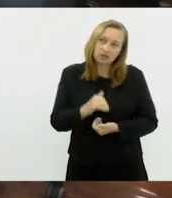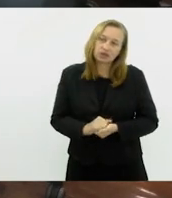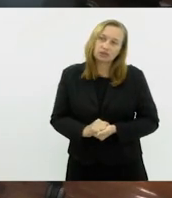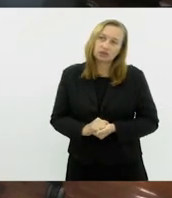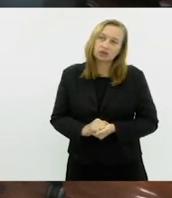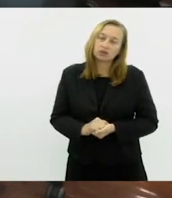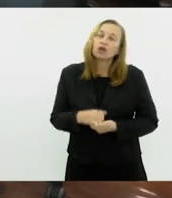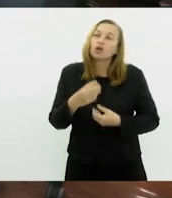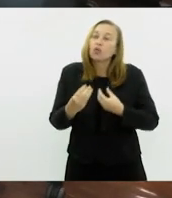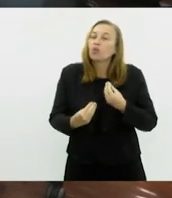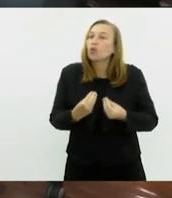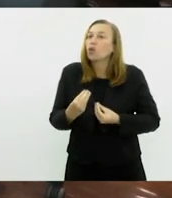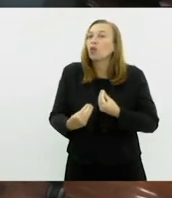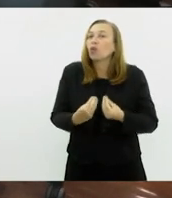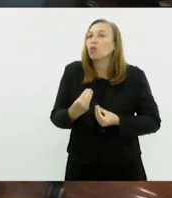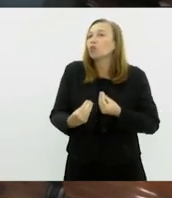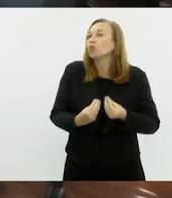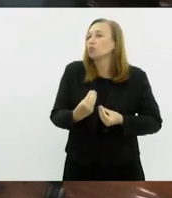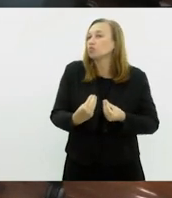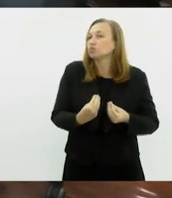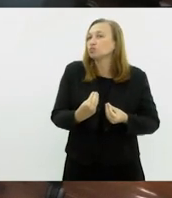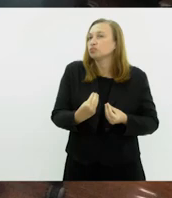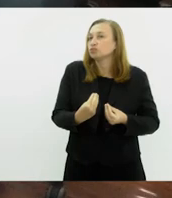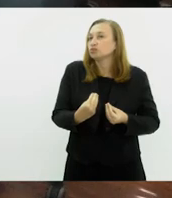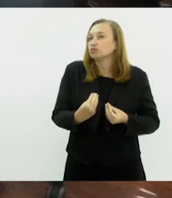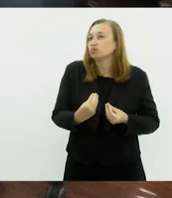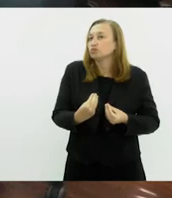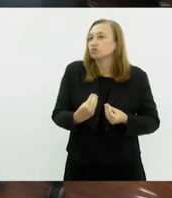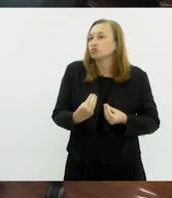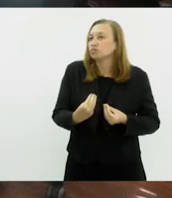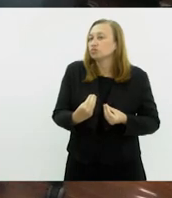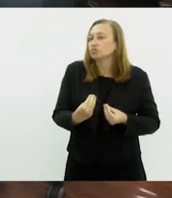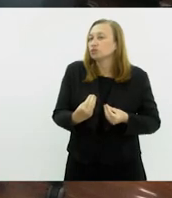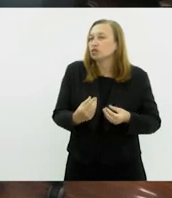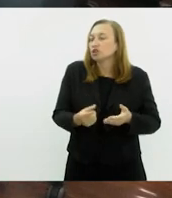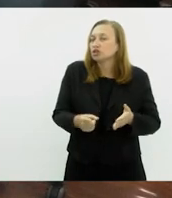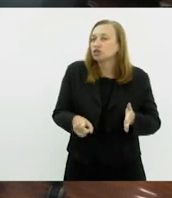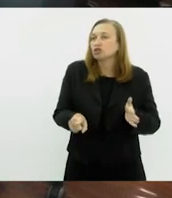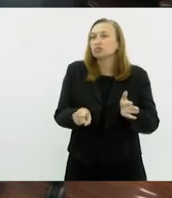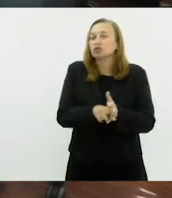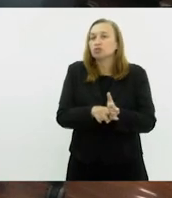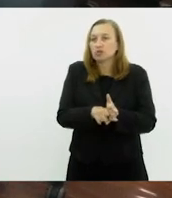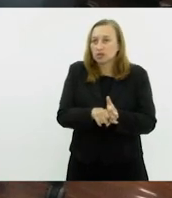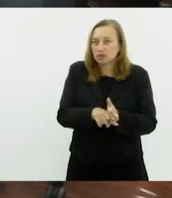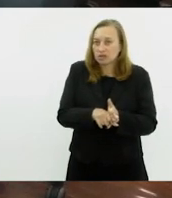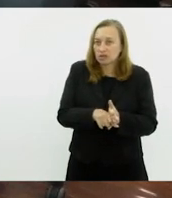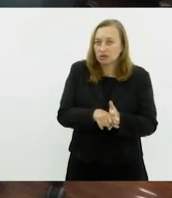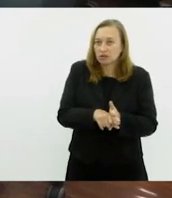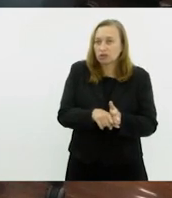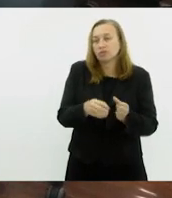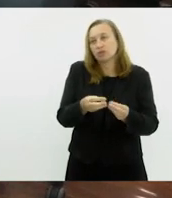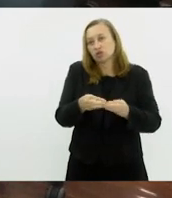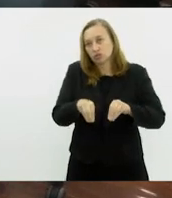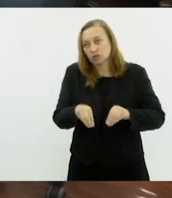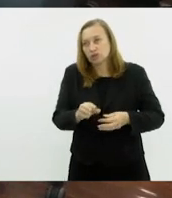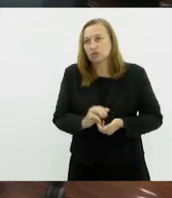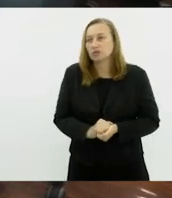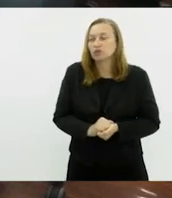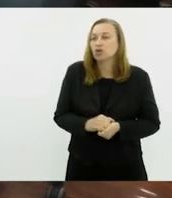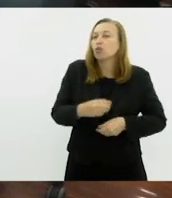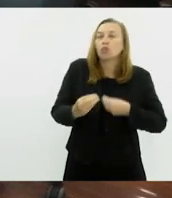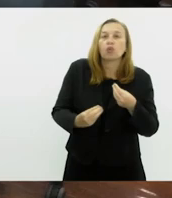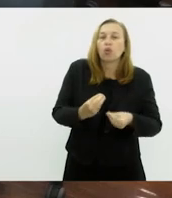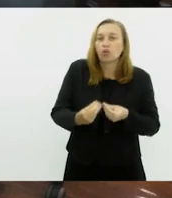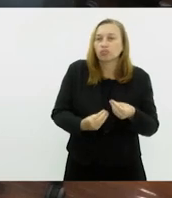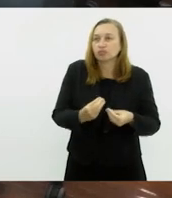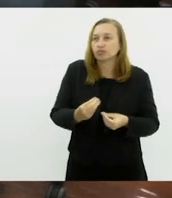é como está como a gente aplica essa redução de danos né a gente aplica a essa redução de